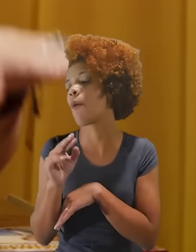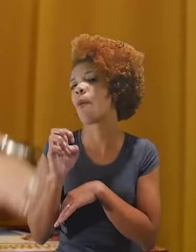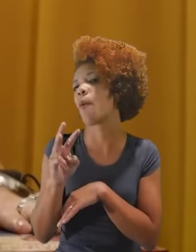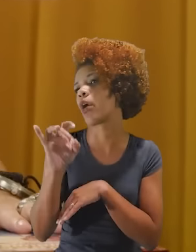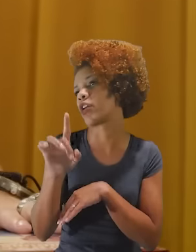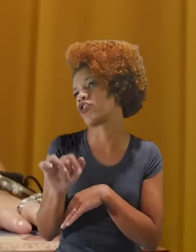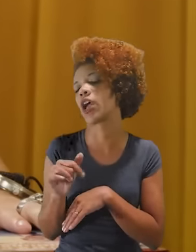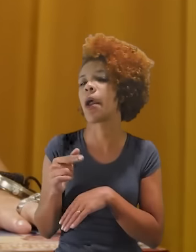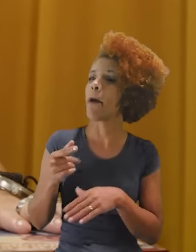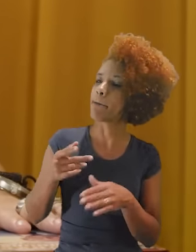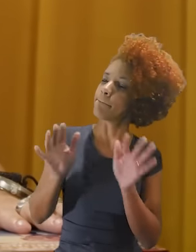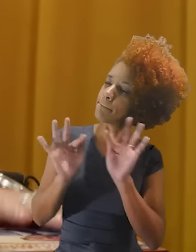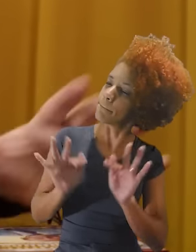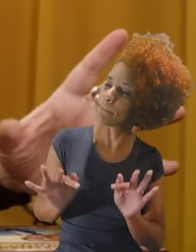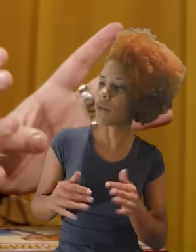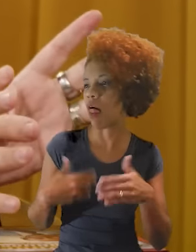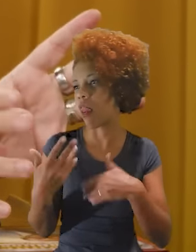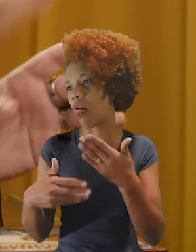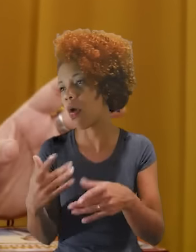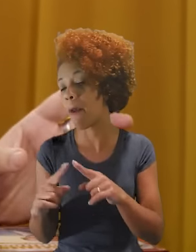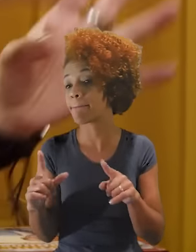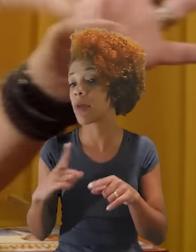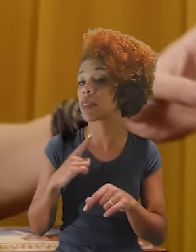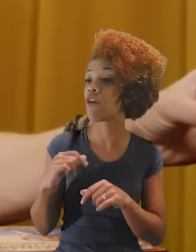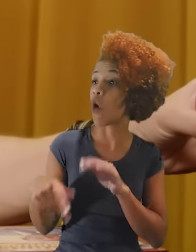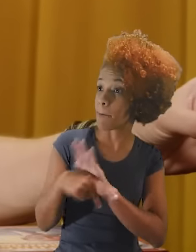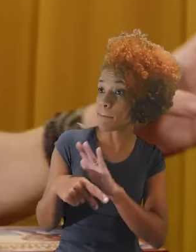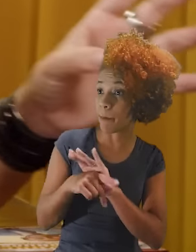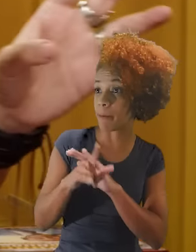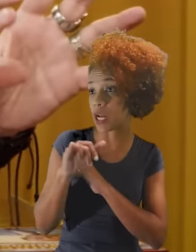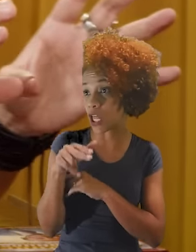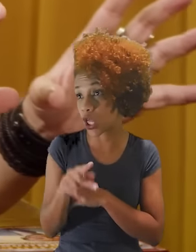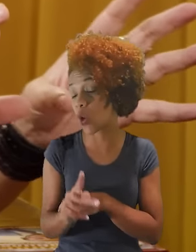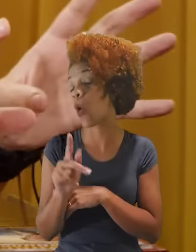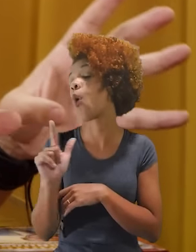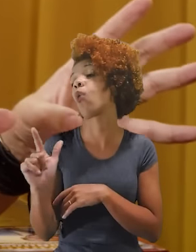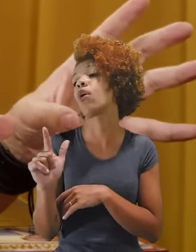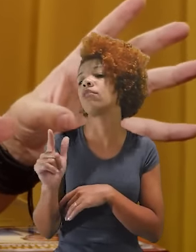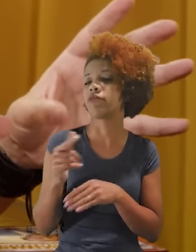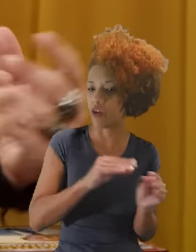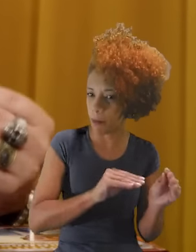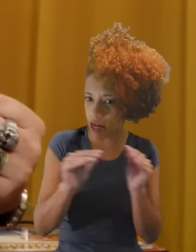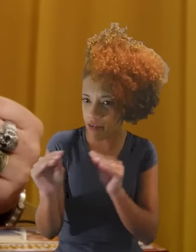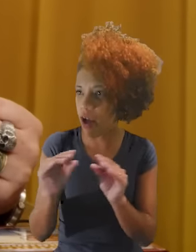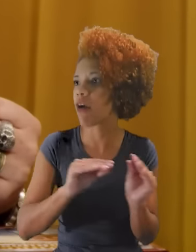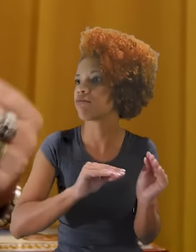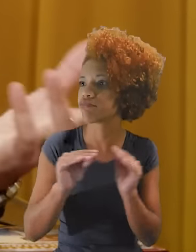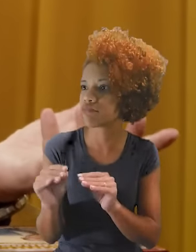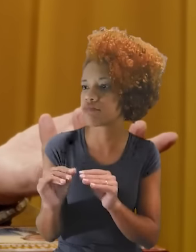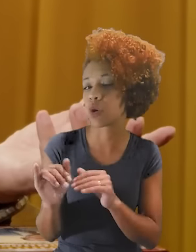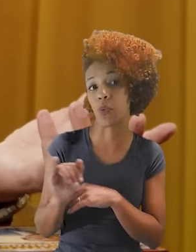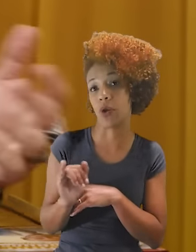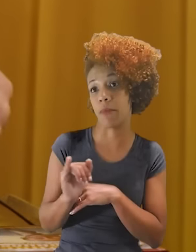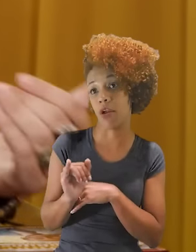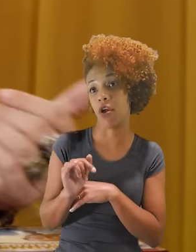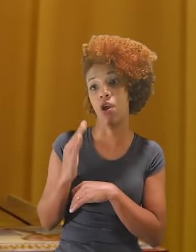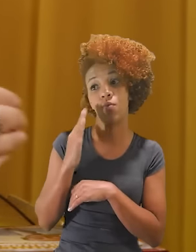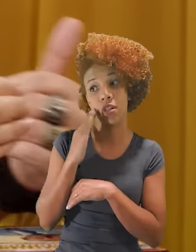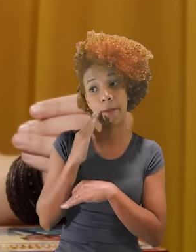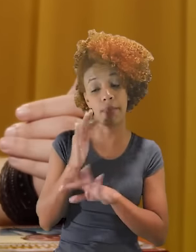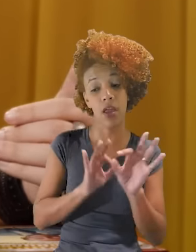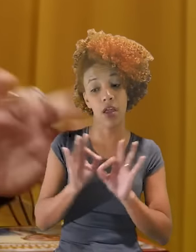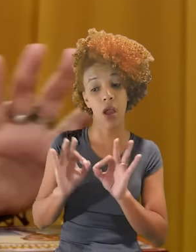feliz, levaram pra lá também. Então assim, cara, o próprio Lincoln, vamos levar pra lá. Então os caras já foram fazendo isso aí. Pro irmão, pô, cara, eu vou